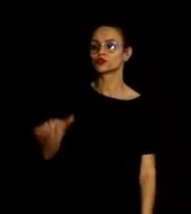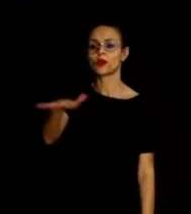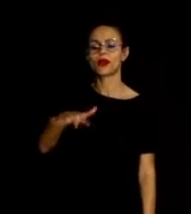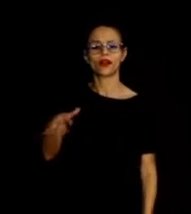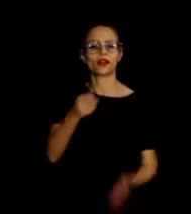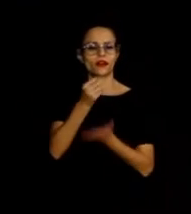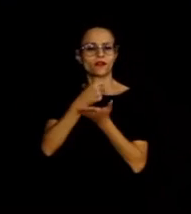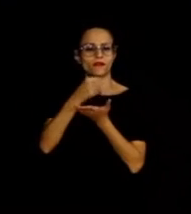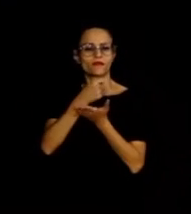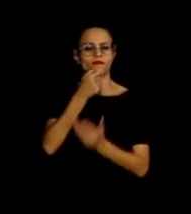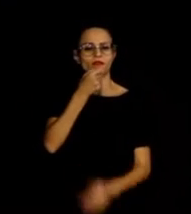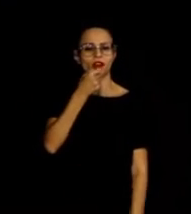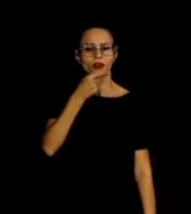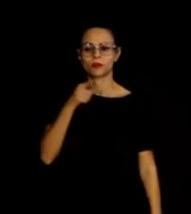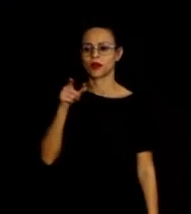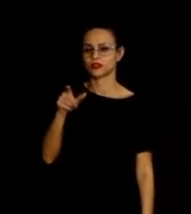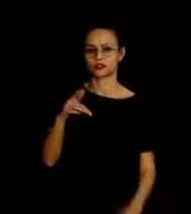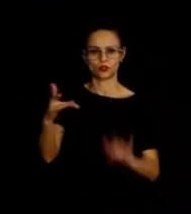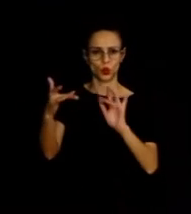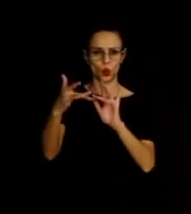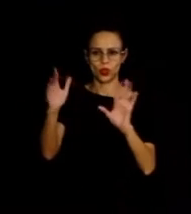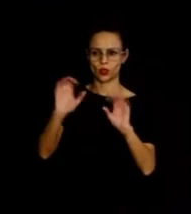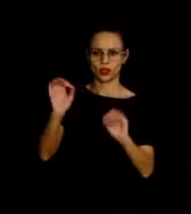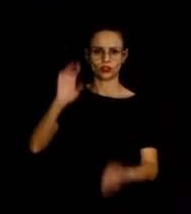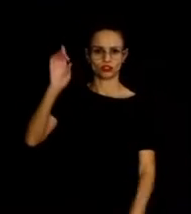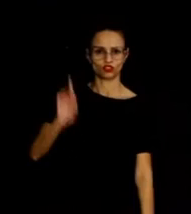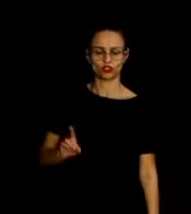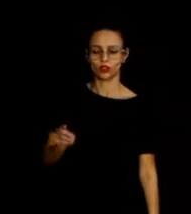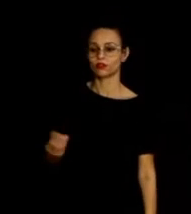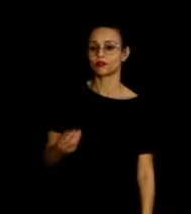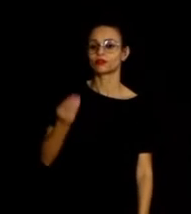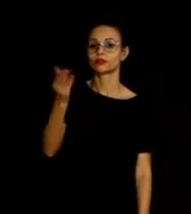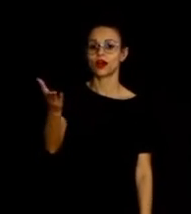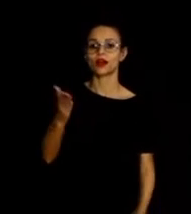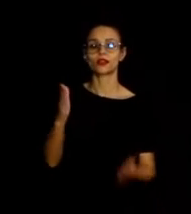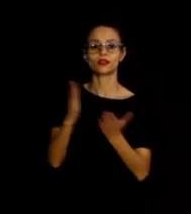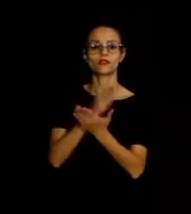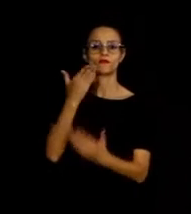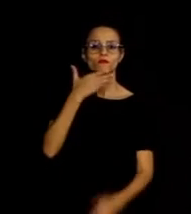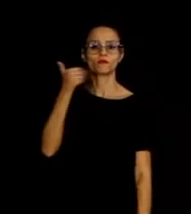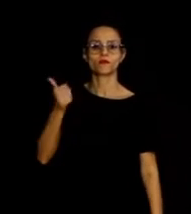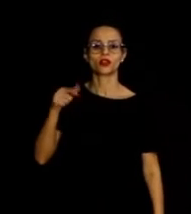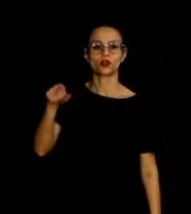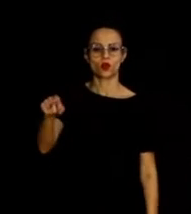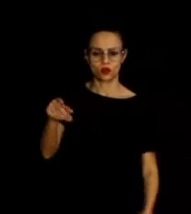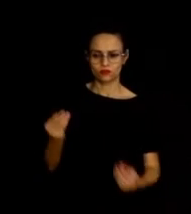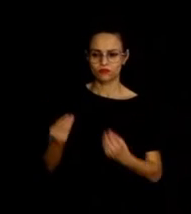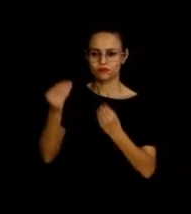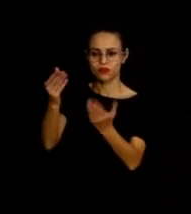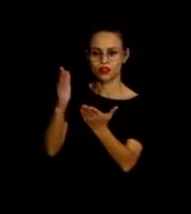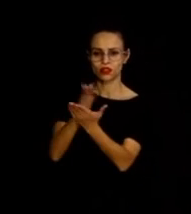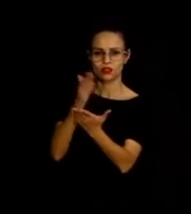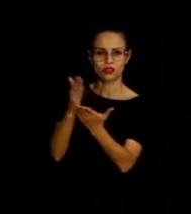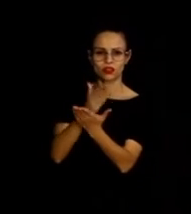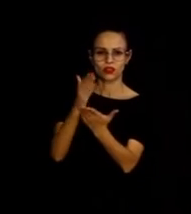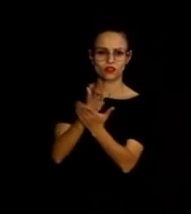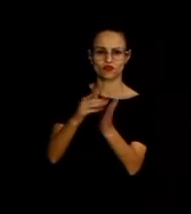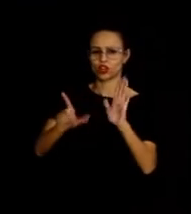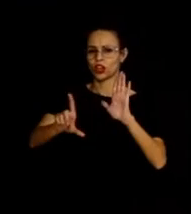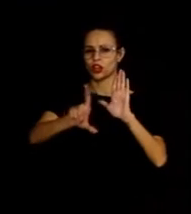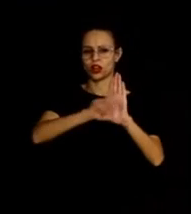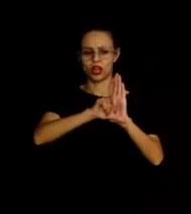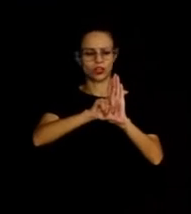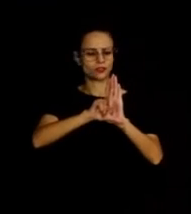farmácia por exemplo Sem contato com o direito dá para ela o melhor livro do direito melhor a lei